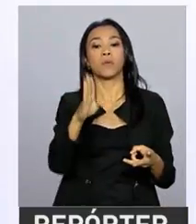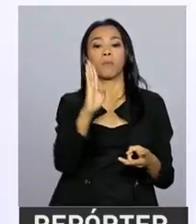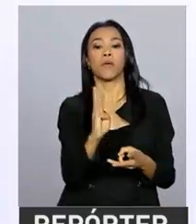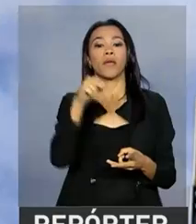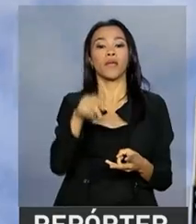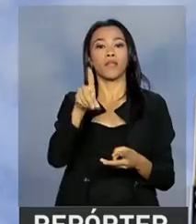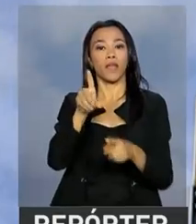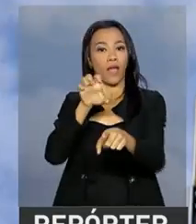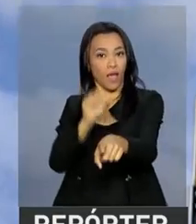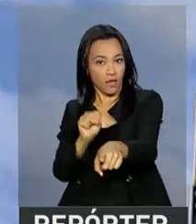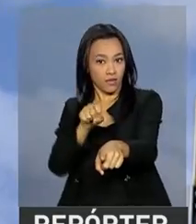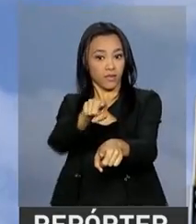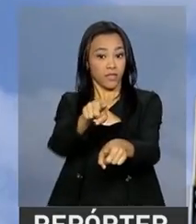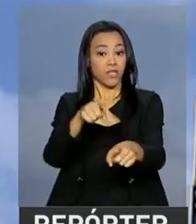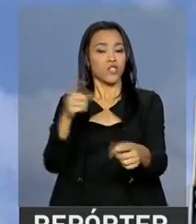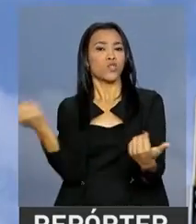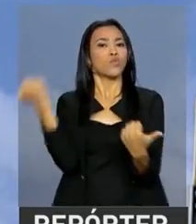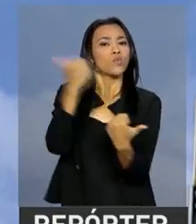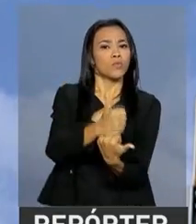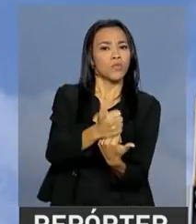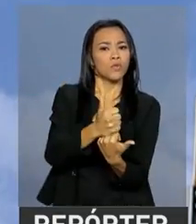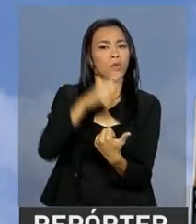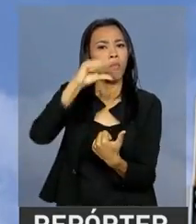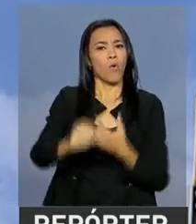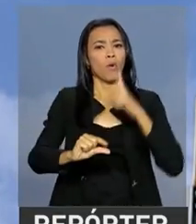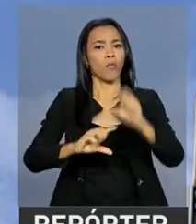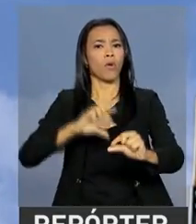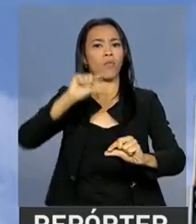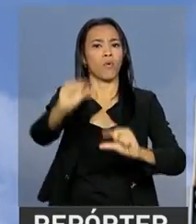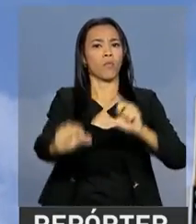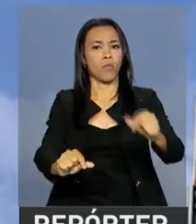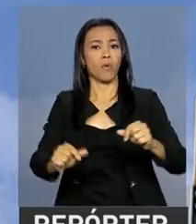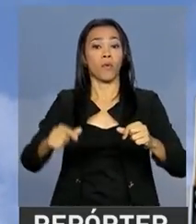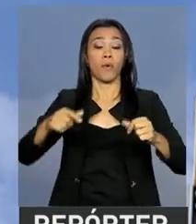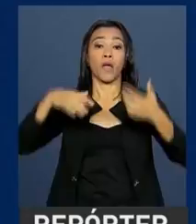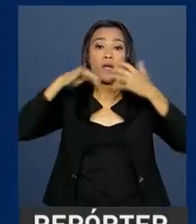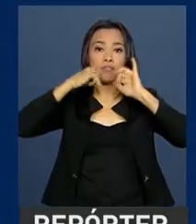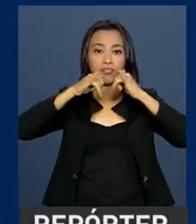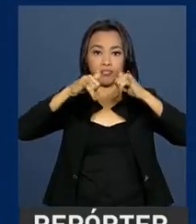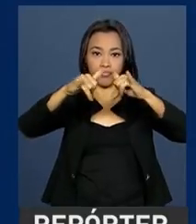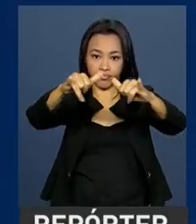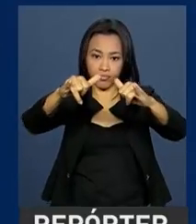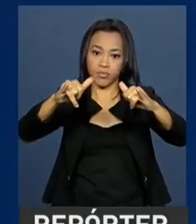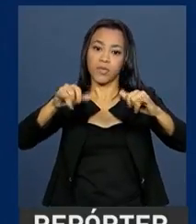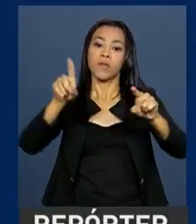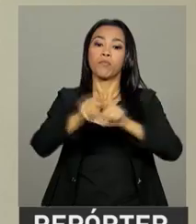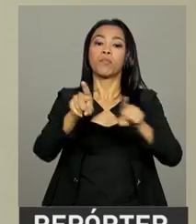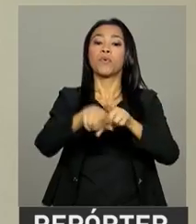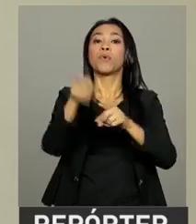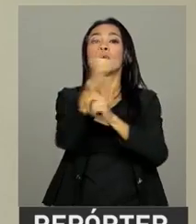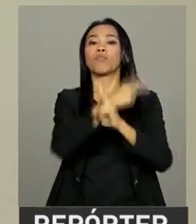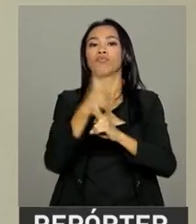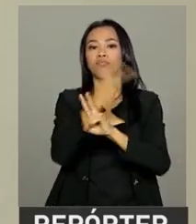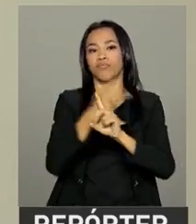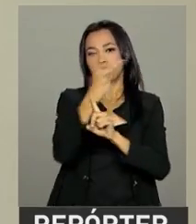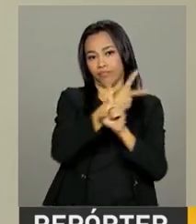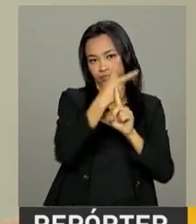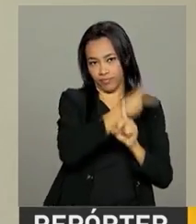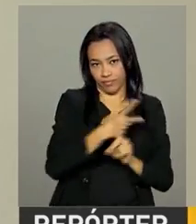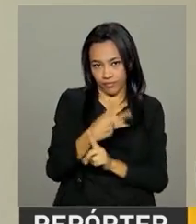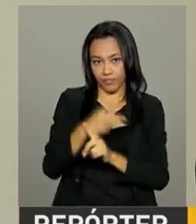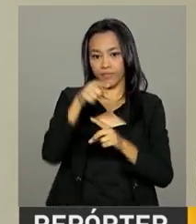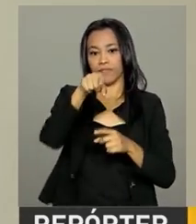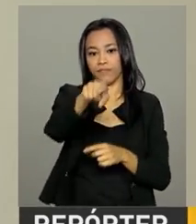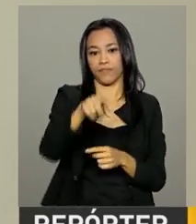BNDS propõe substituir Pouco a Pouco energia térmica por energia limpa solar